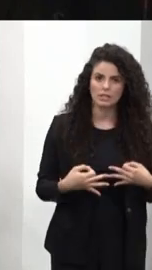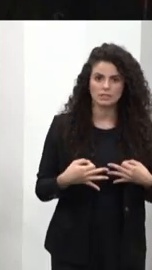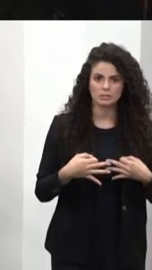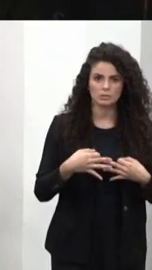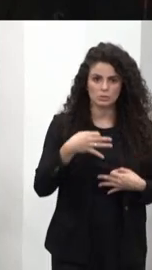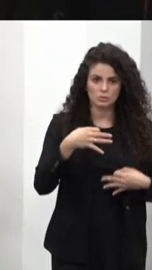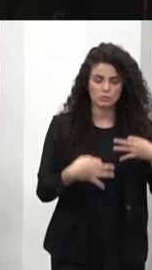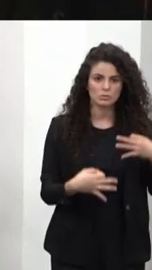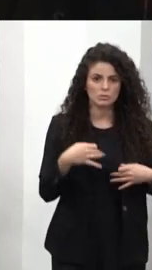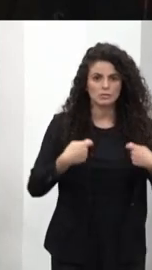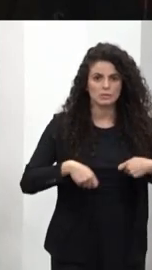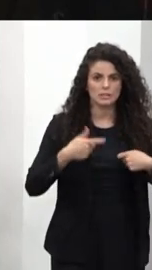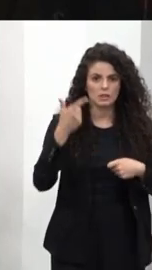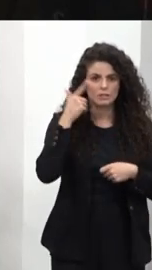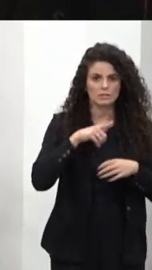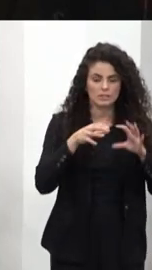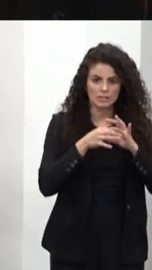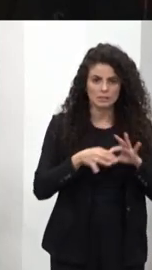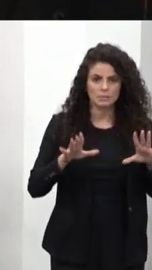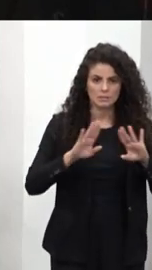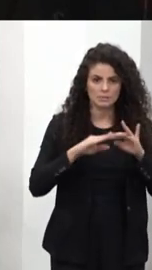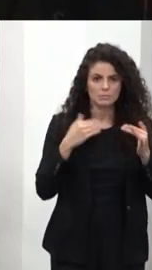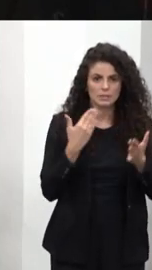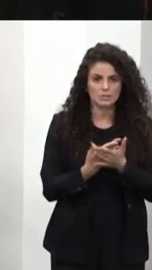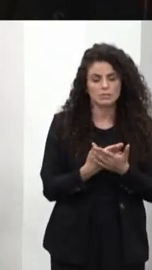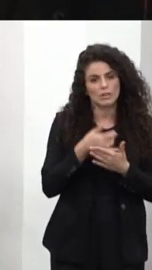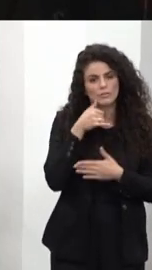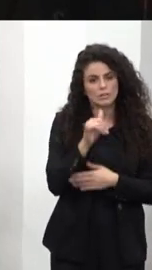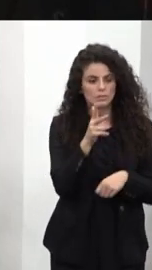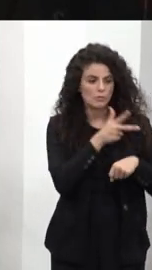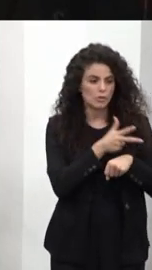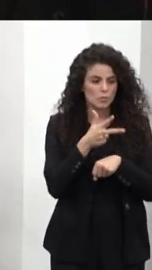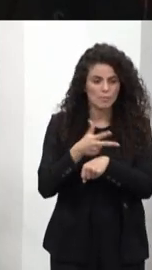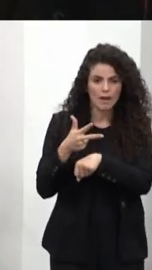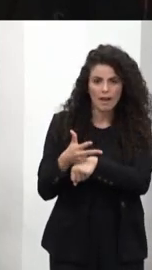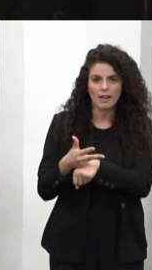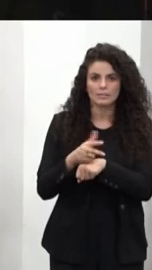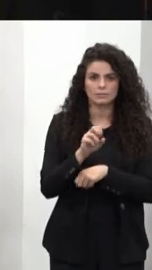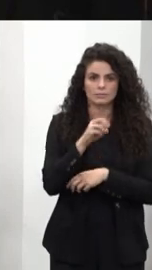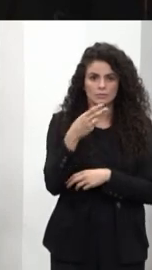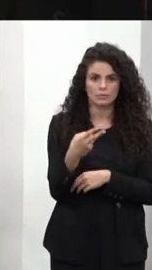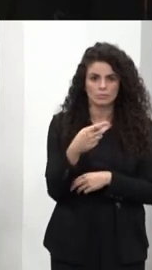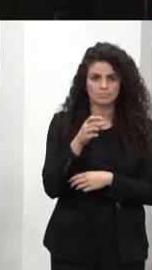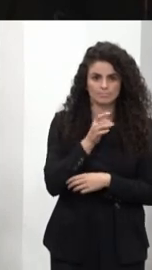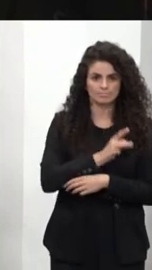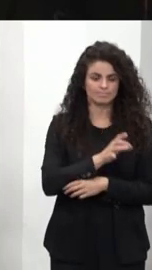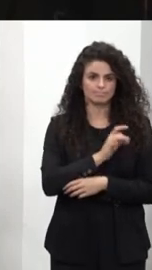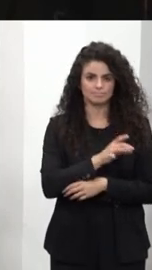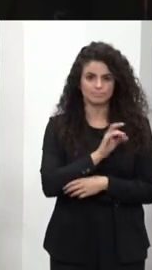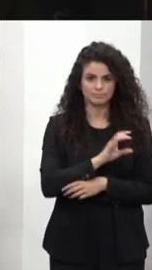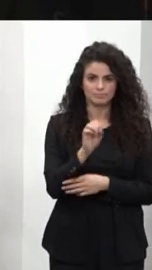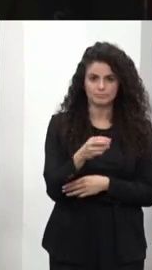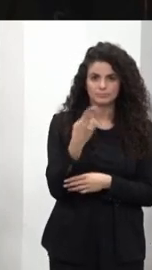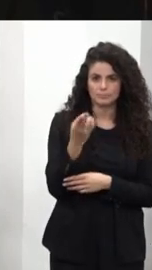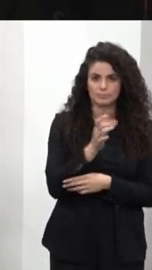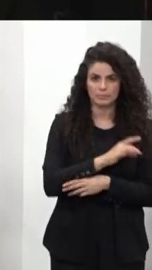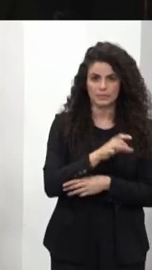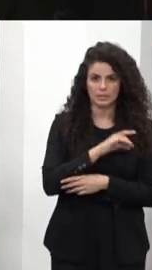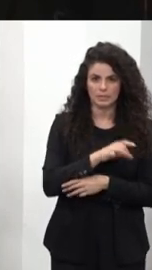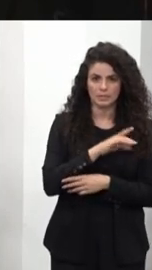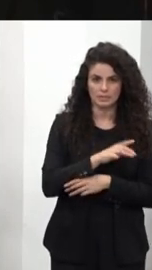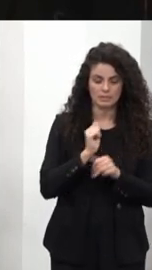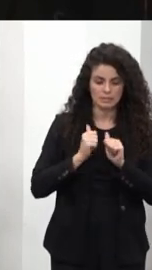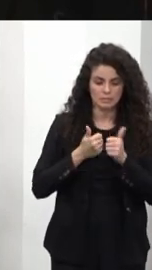para eles poder atuar dentro de uma escola sem ser filmado sem ficar ficar com medo e sem ter medo de ser perseguido